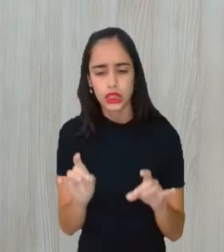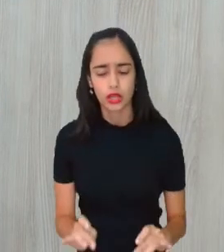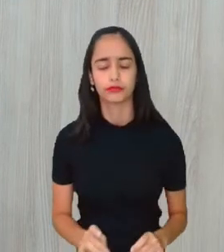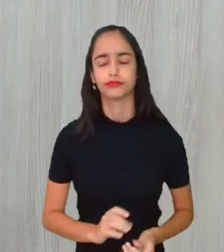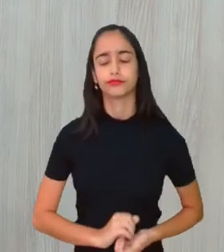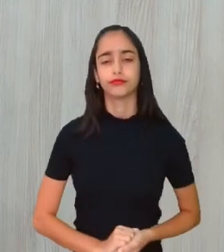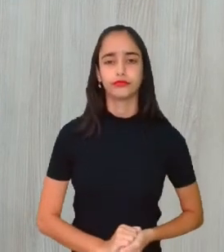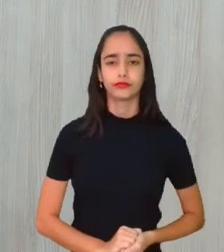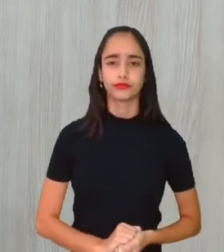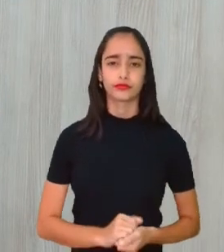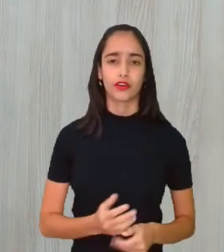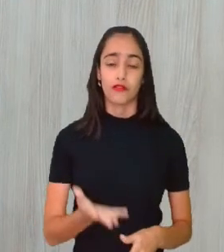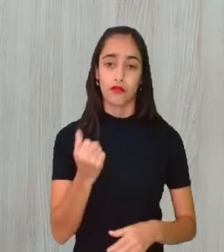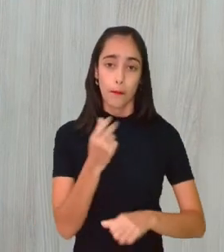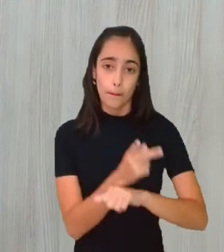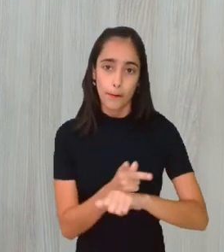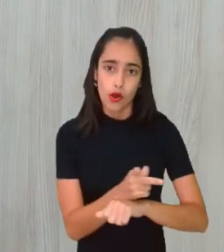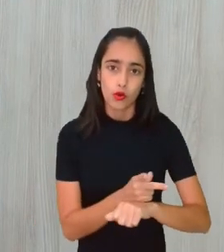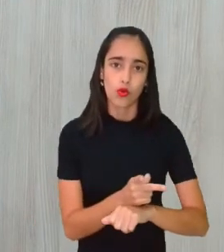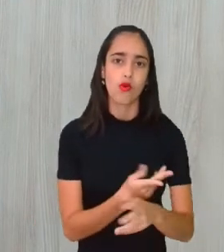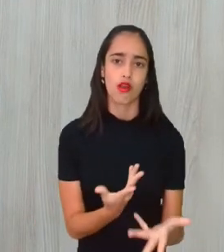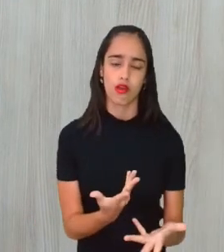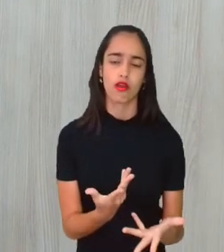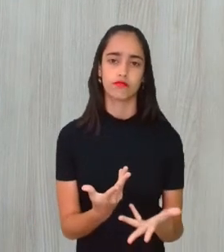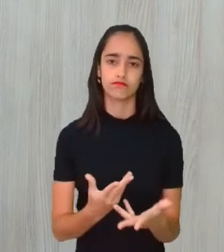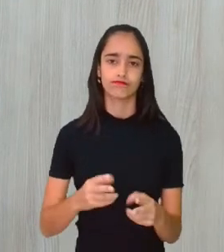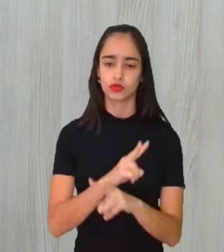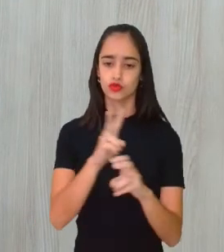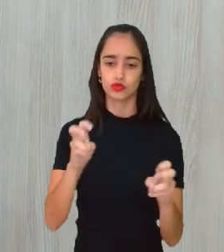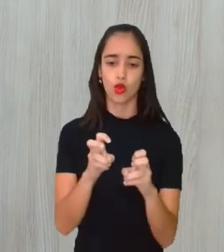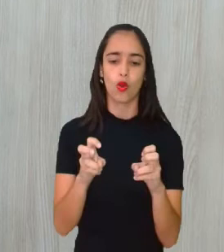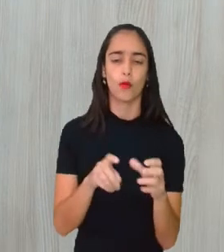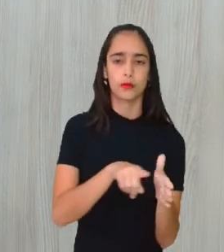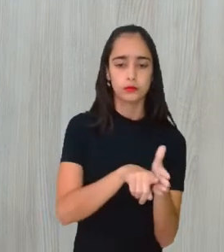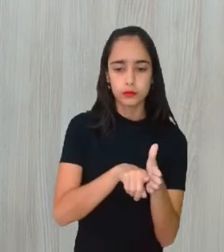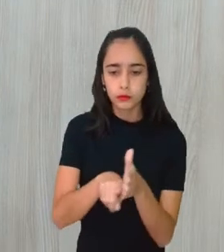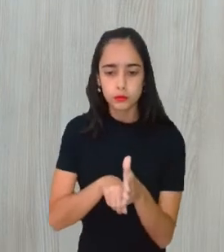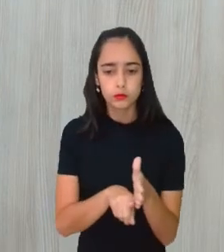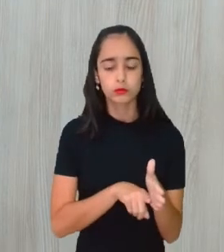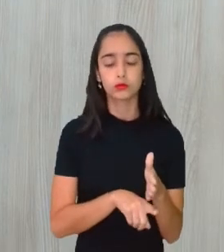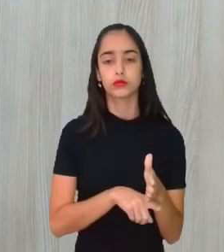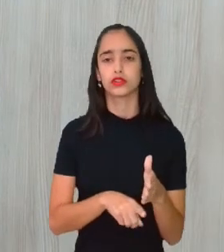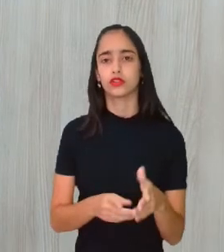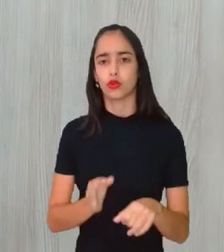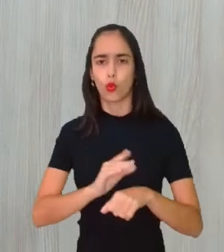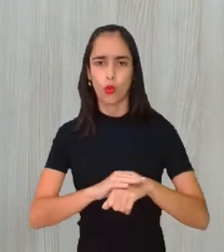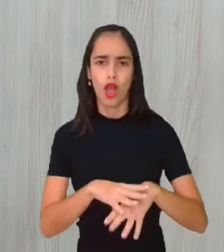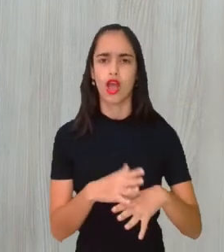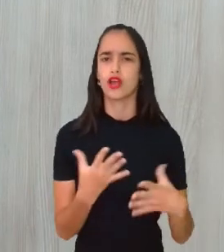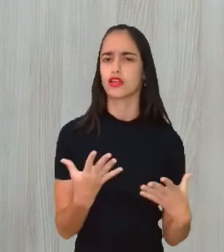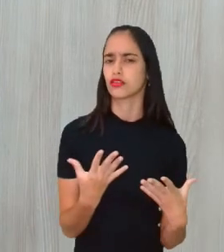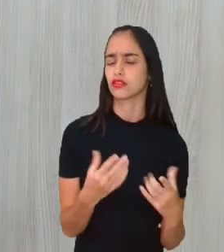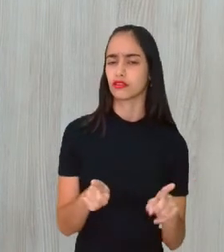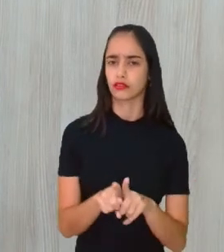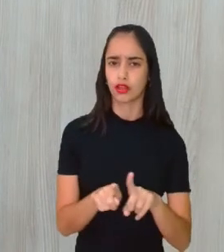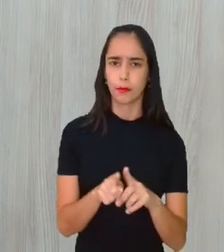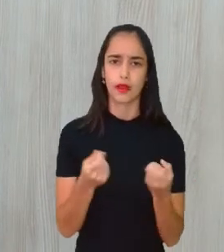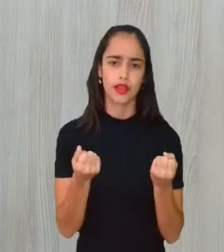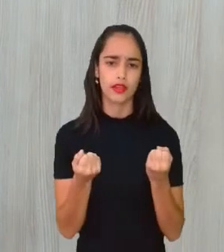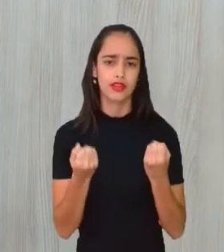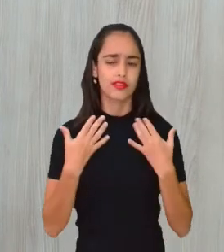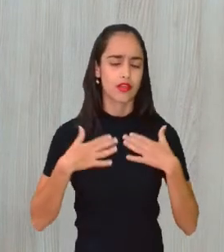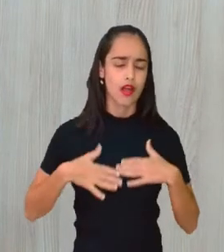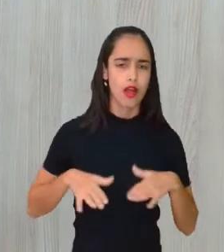procurando rapidinho, né? A questão aí desse diagnóstico, ficar tranquilo se deu tudo bem, né? E para um